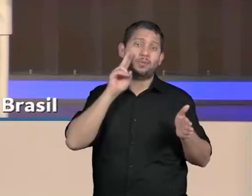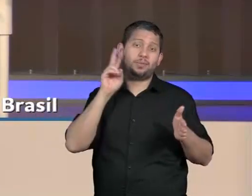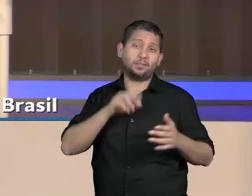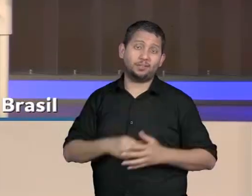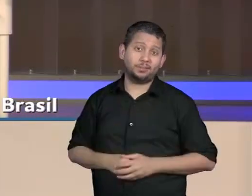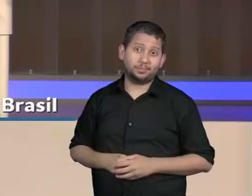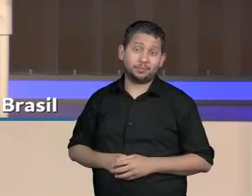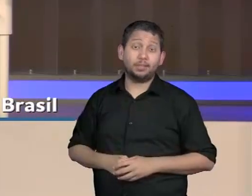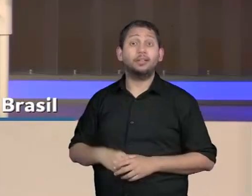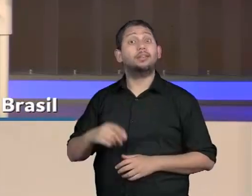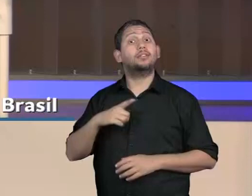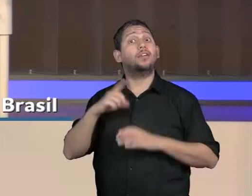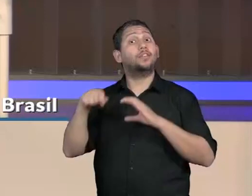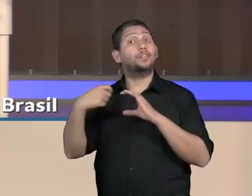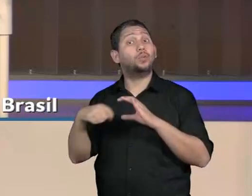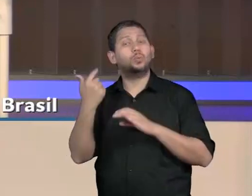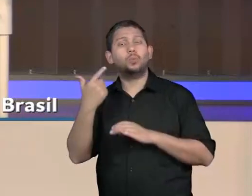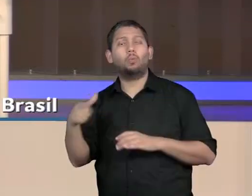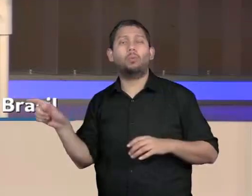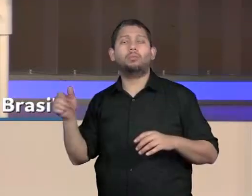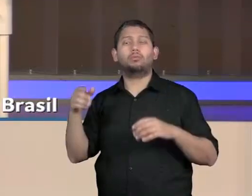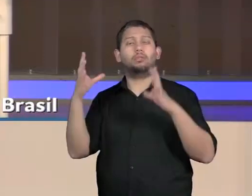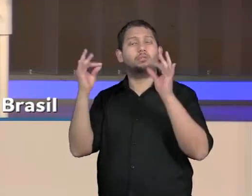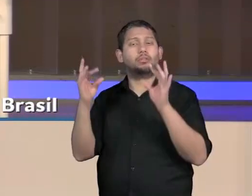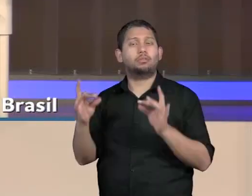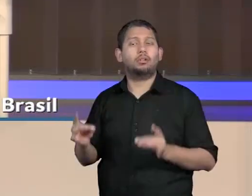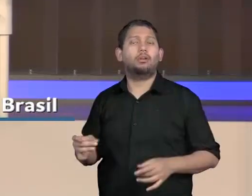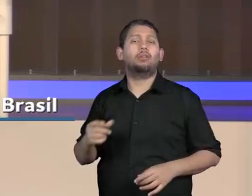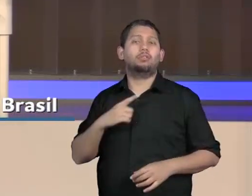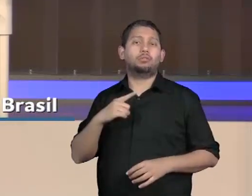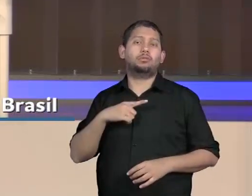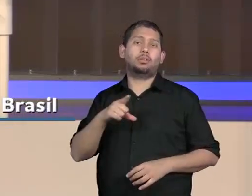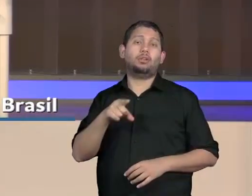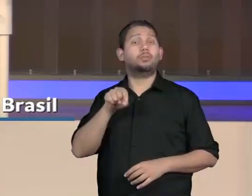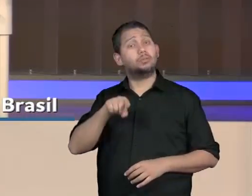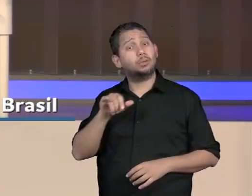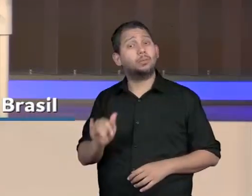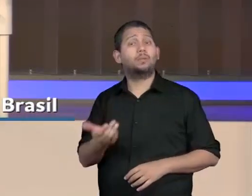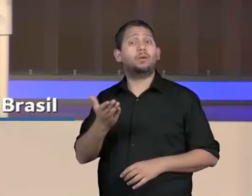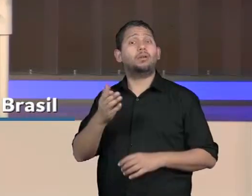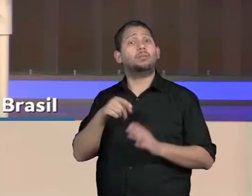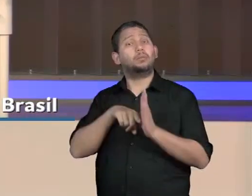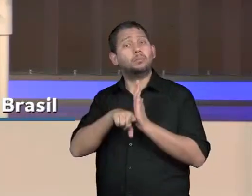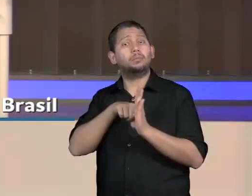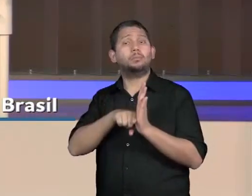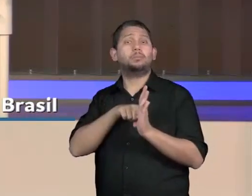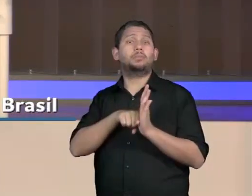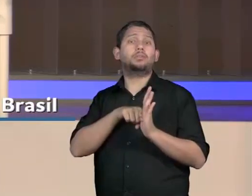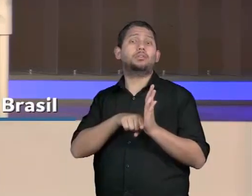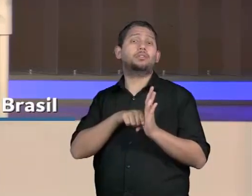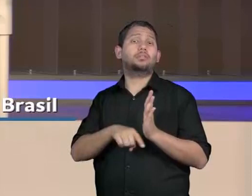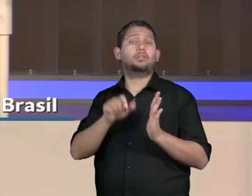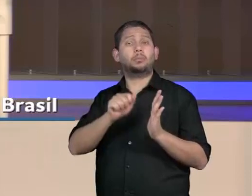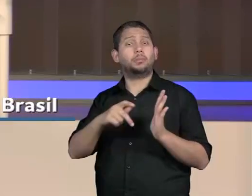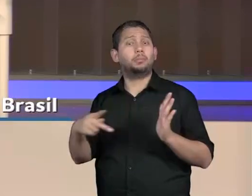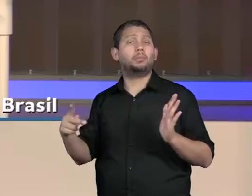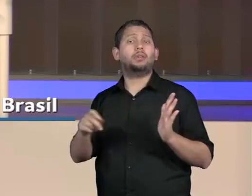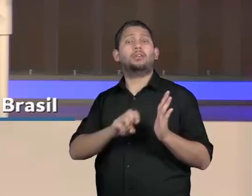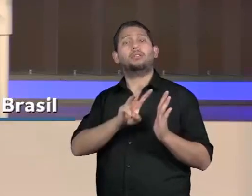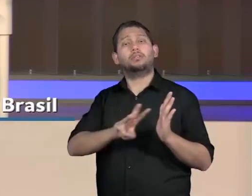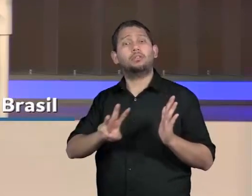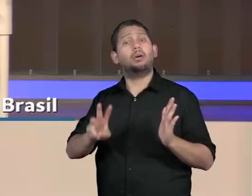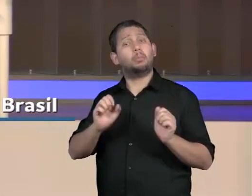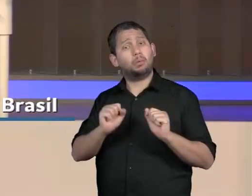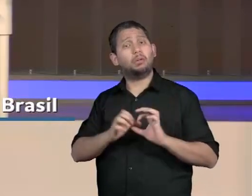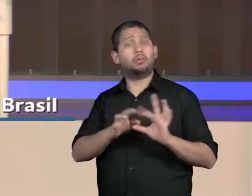Tem alguns vídeos mais detalhados aí que você pode pesquisar nos aplicativos e nos sites de